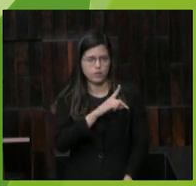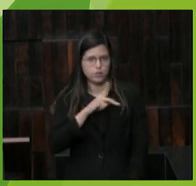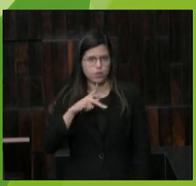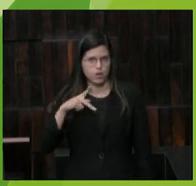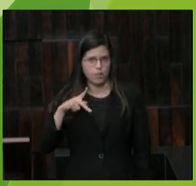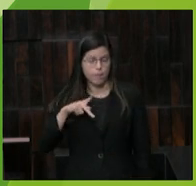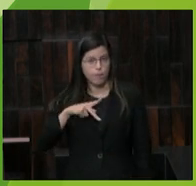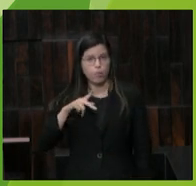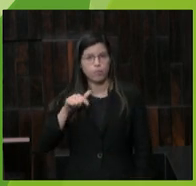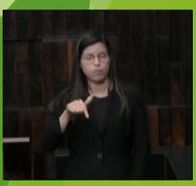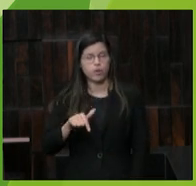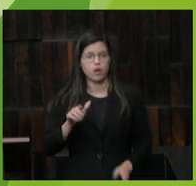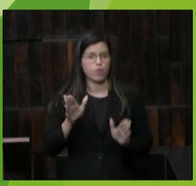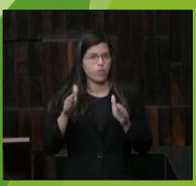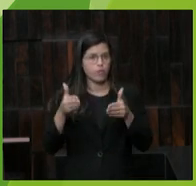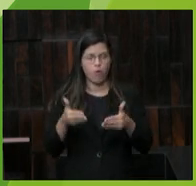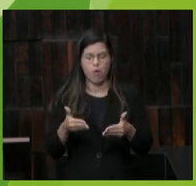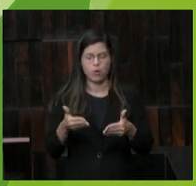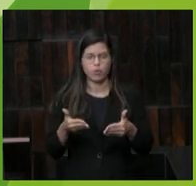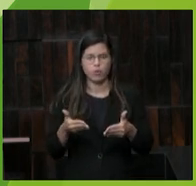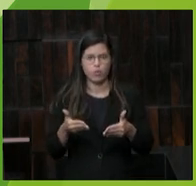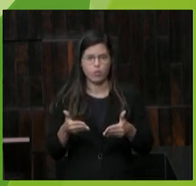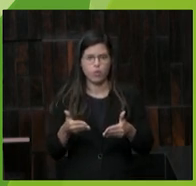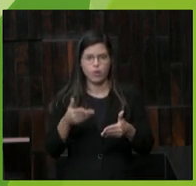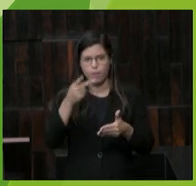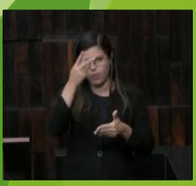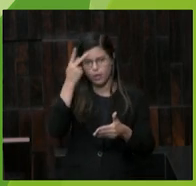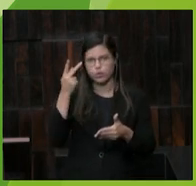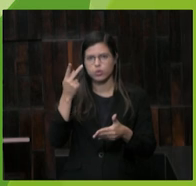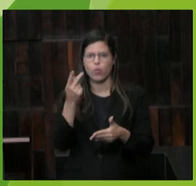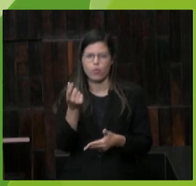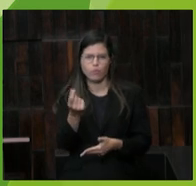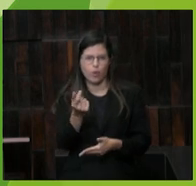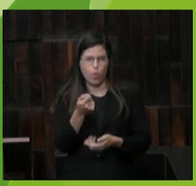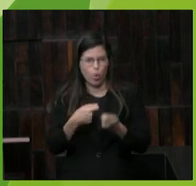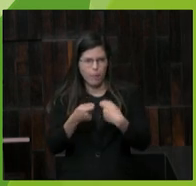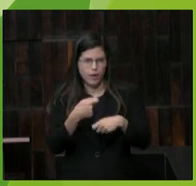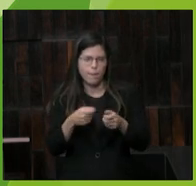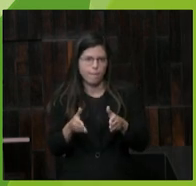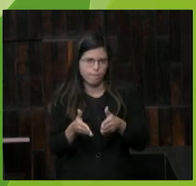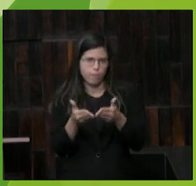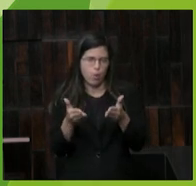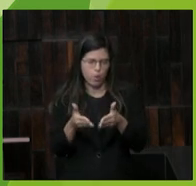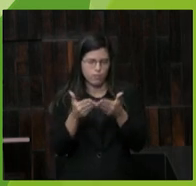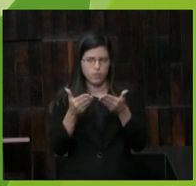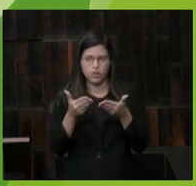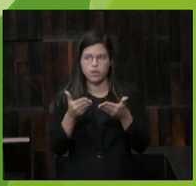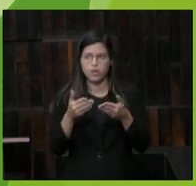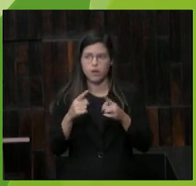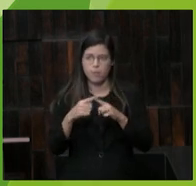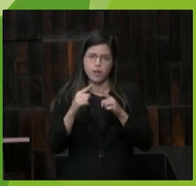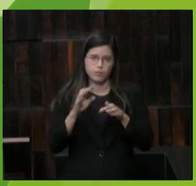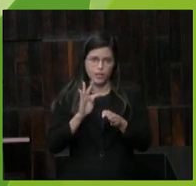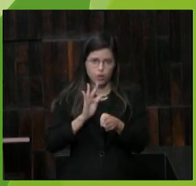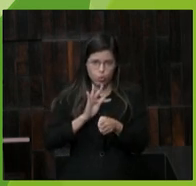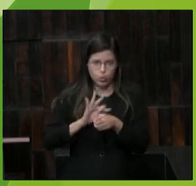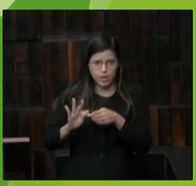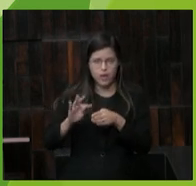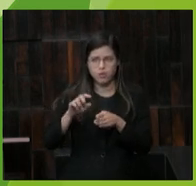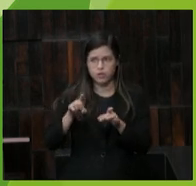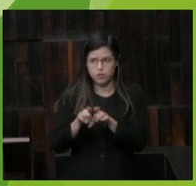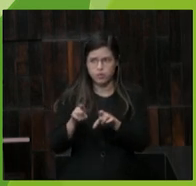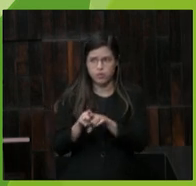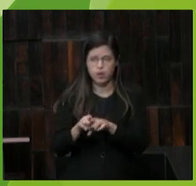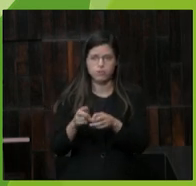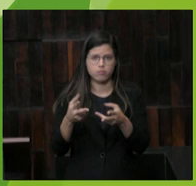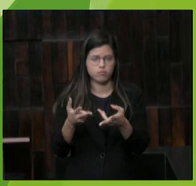instituição destinada a atender os hipossuficientes economicamente, mas, na tutela coletiva, a gente também vê a